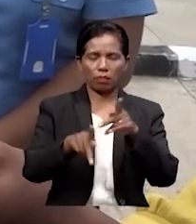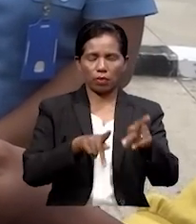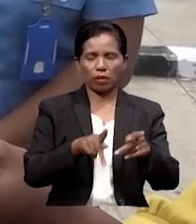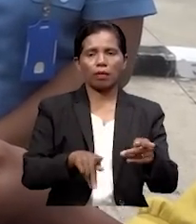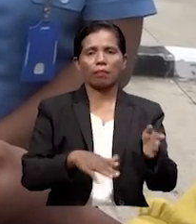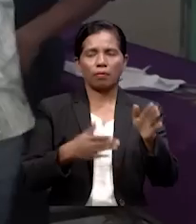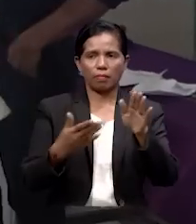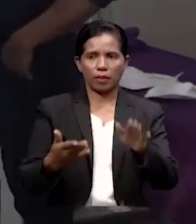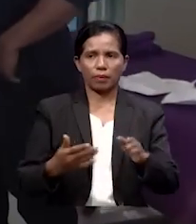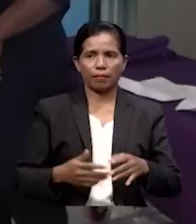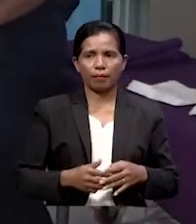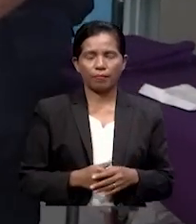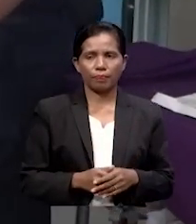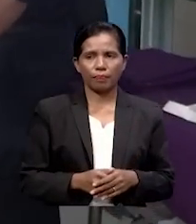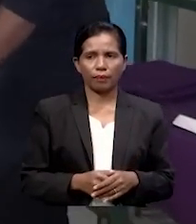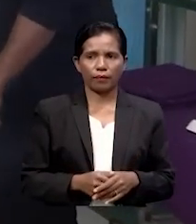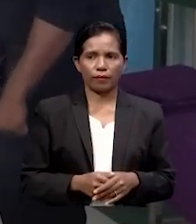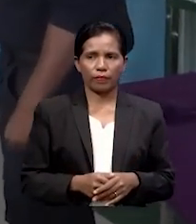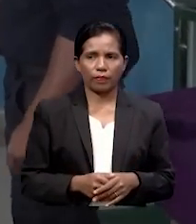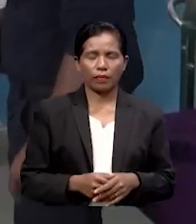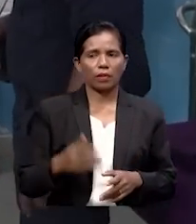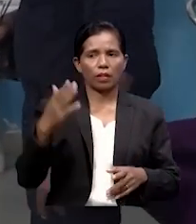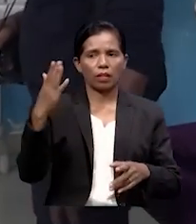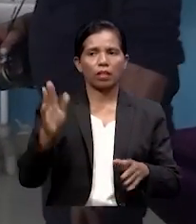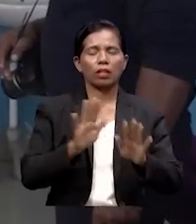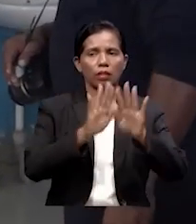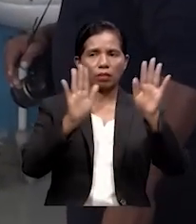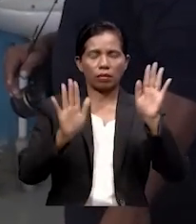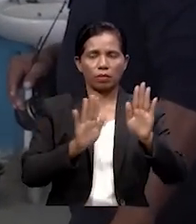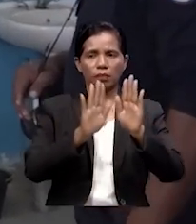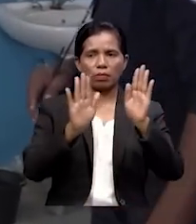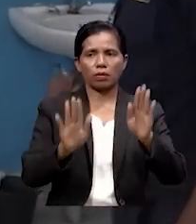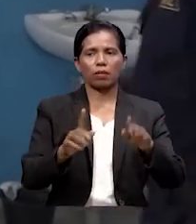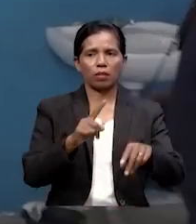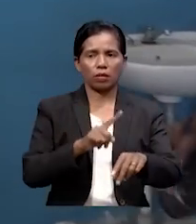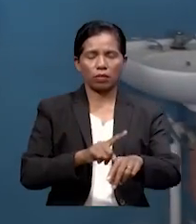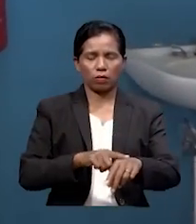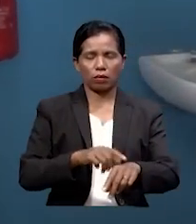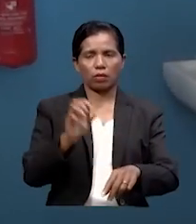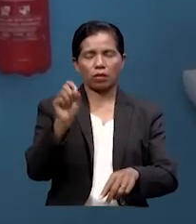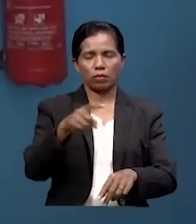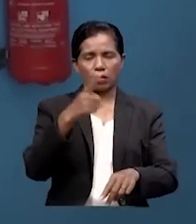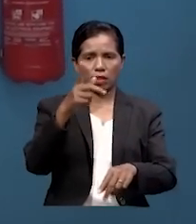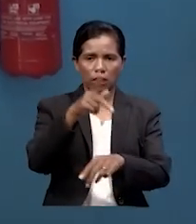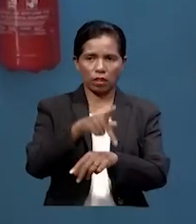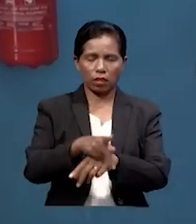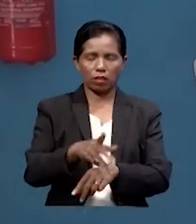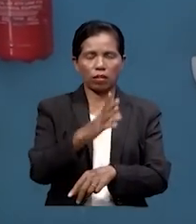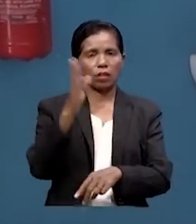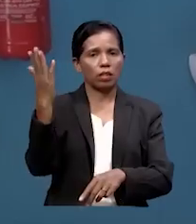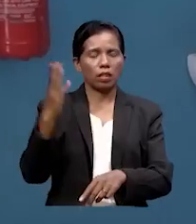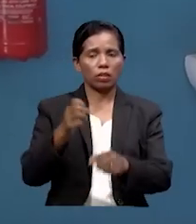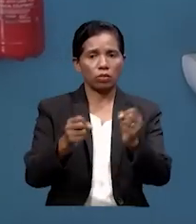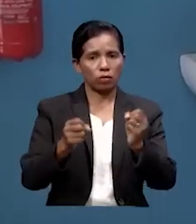moscane grave. Desentendimento nem acontece e domingo, mais ou menos, tuku sanu resin ida kalan e hakulau suku